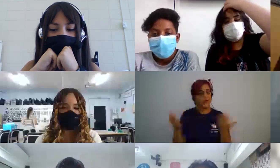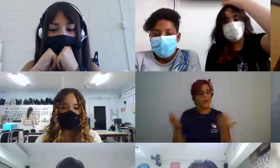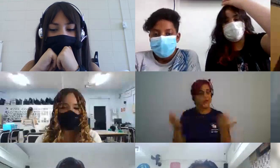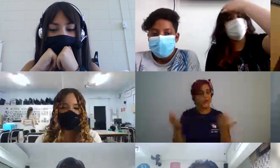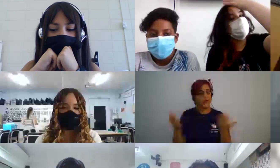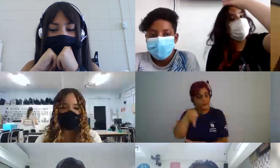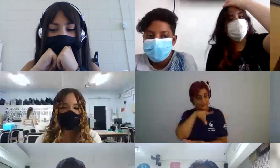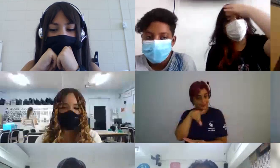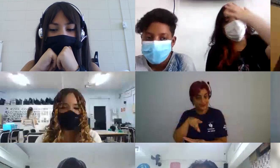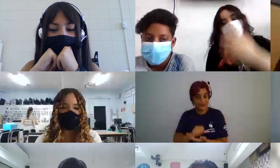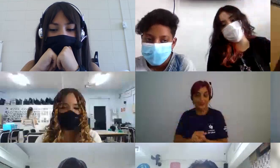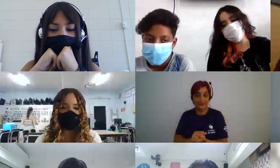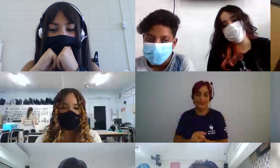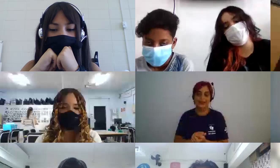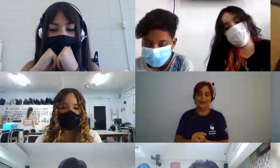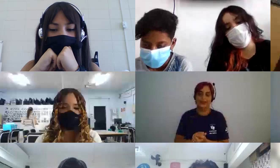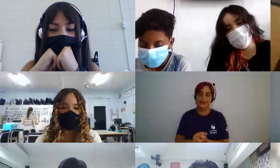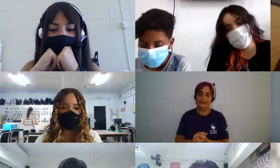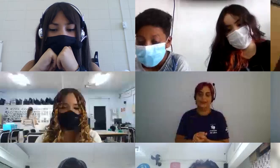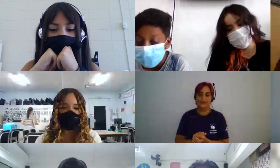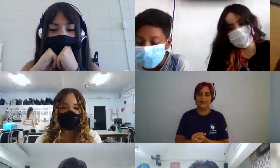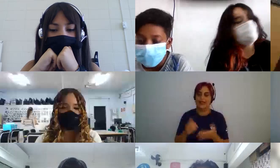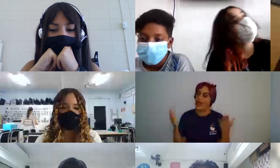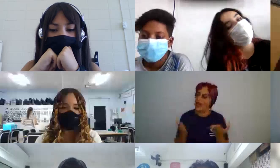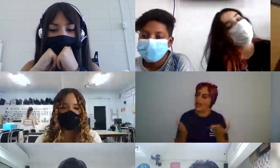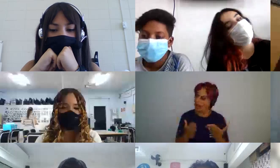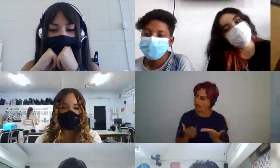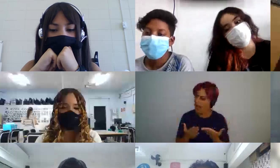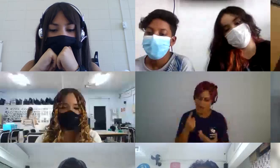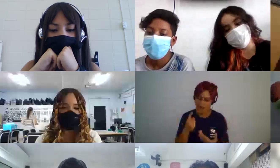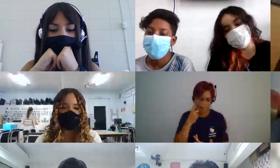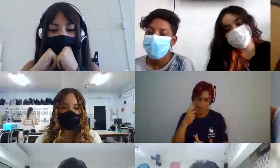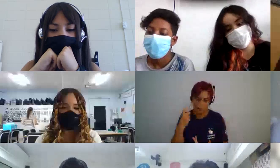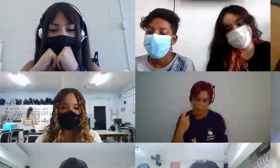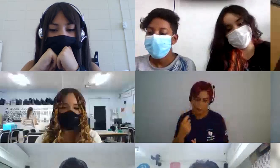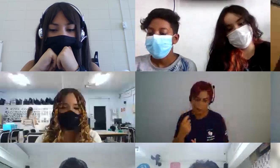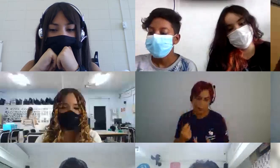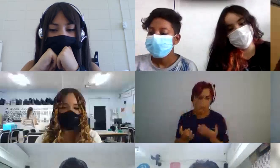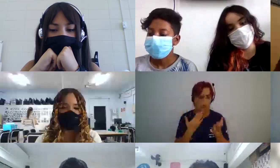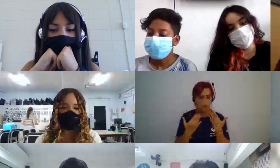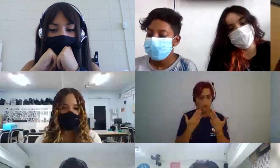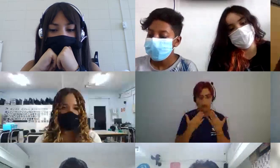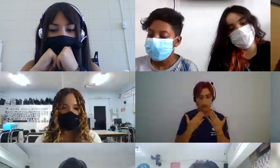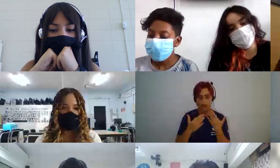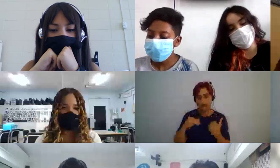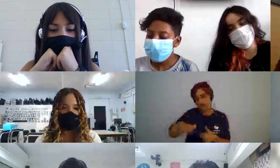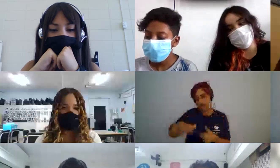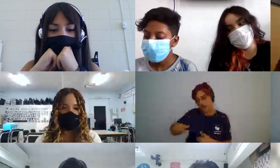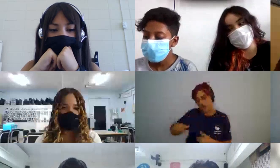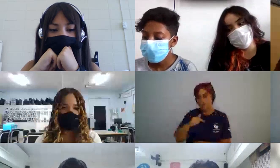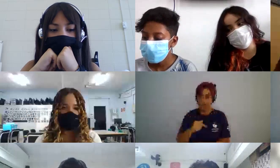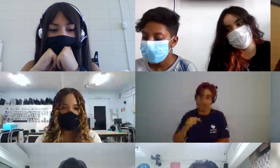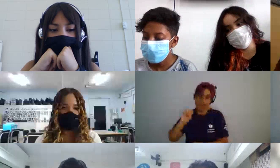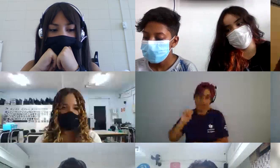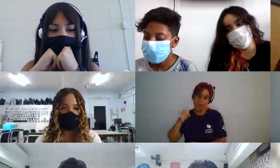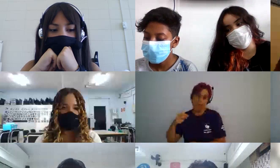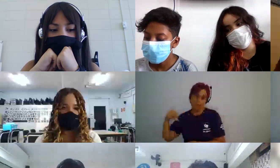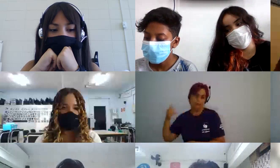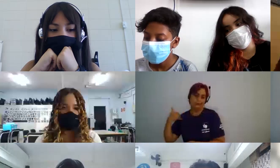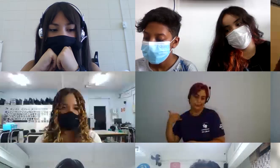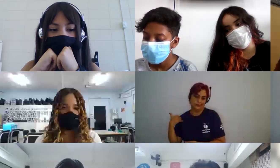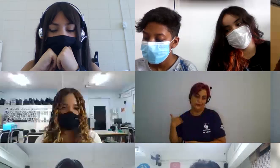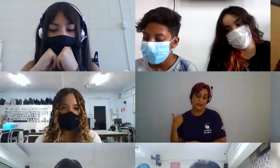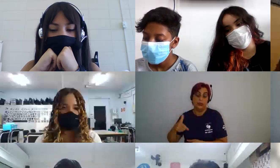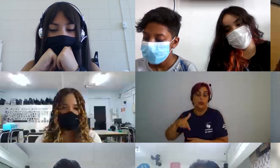15 anos. Não me interessa falar neste momento com a molecadinha de 7, 8, 9 anos. Não tem nada a ver, é um outro tipo